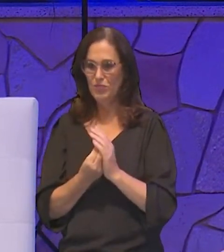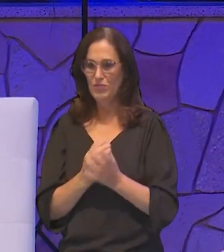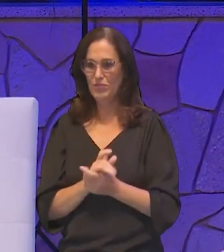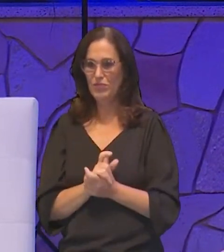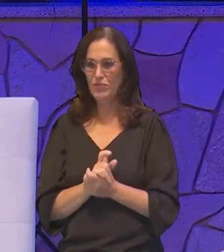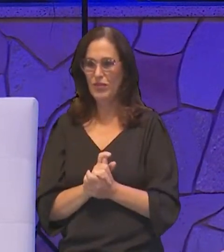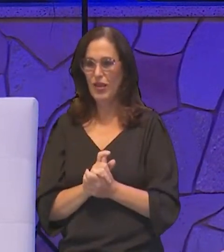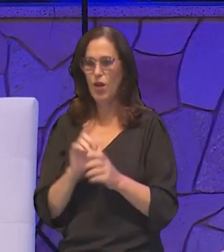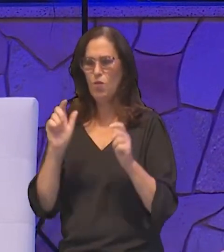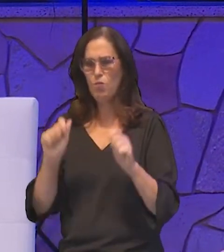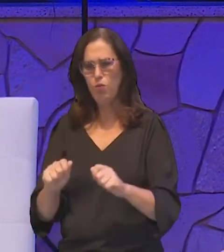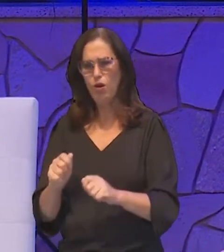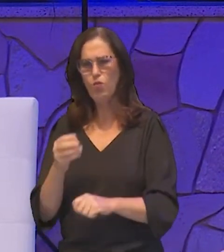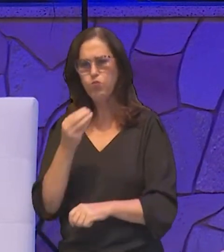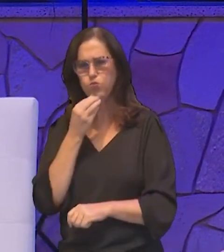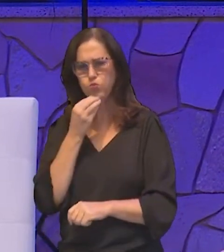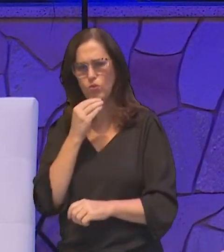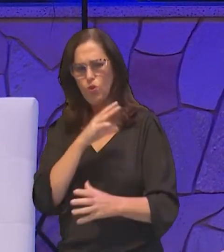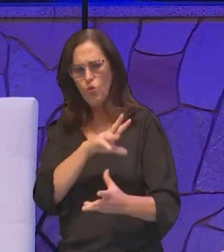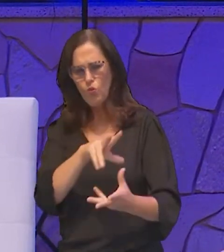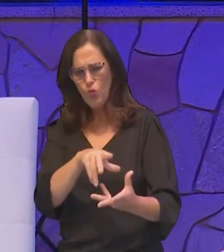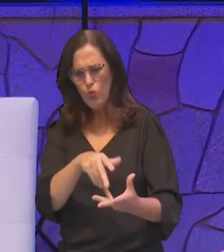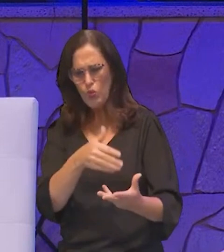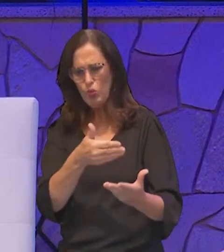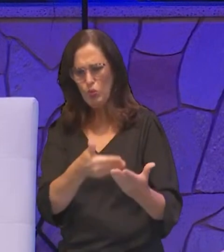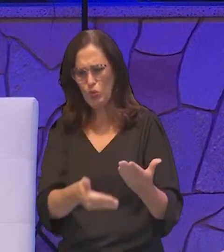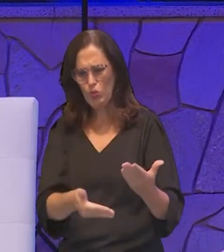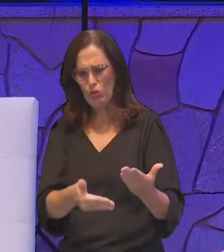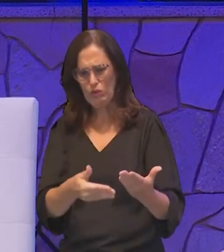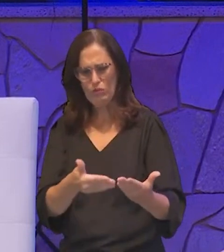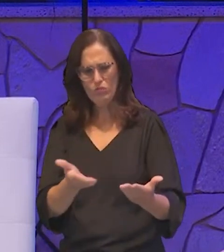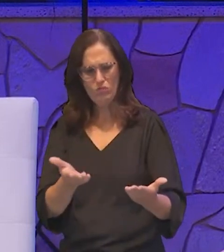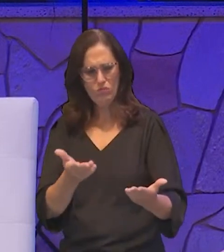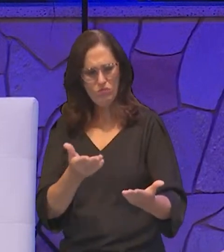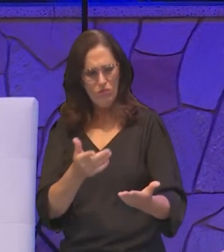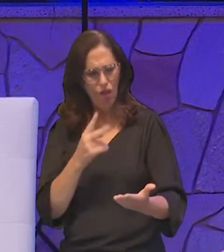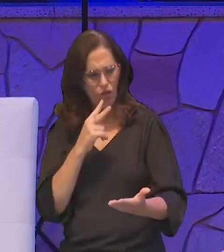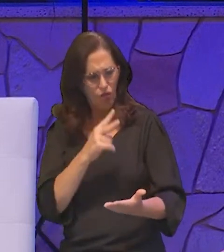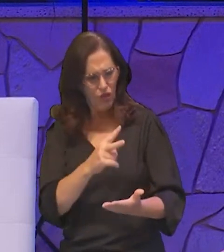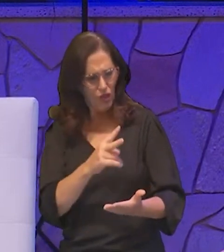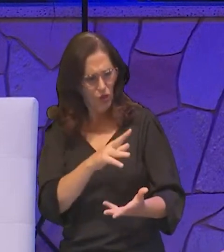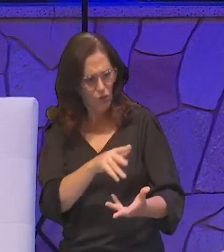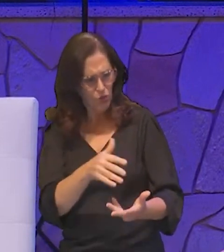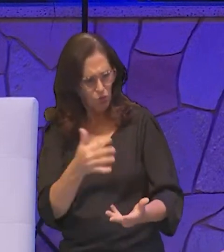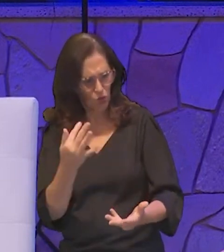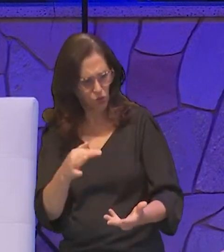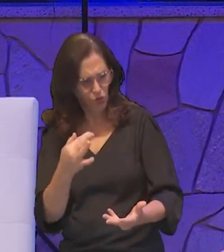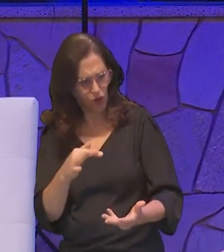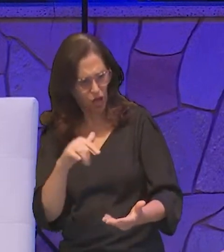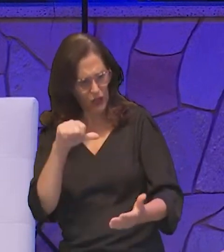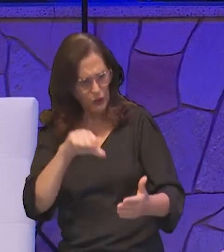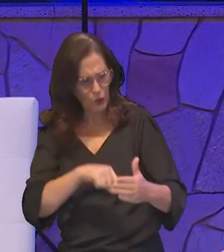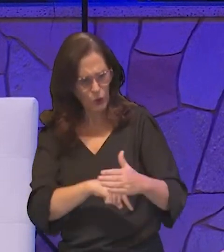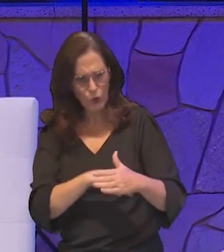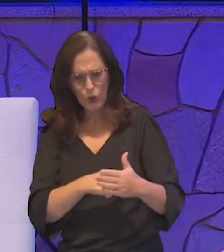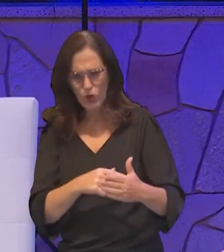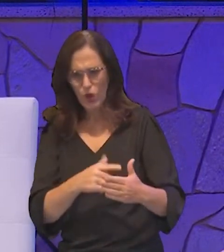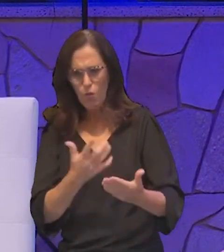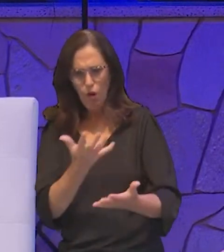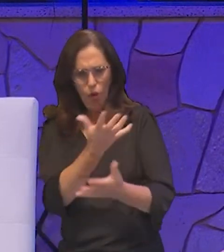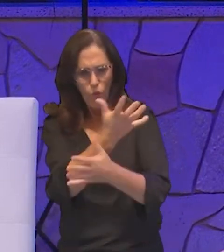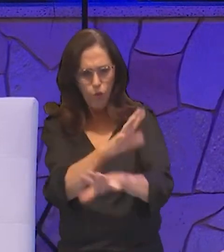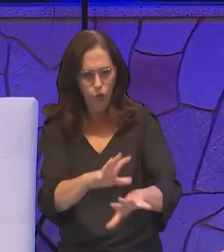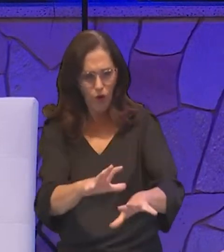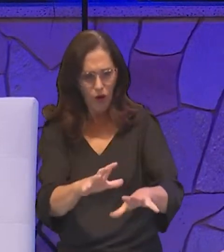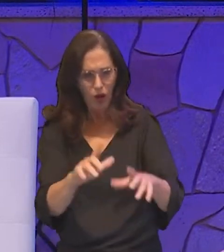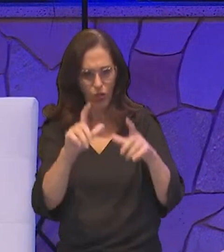a gente possa olhar para o mundo caído e entender que esse mundo sofre uma dor tremenda. Esse mundo tem um vazio do tamanho de